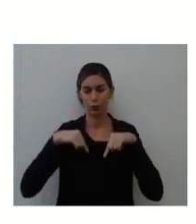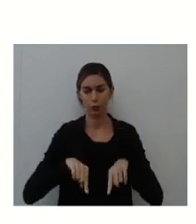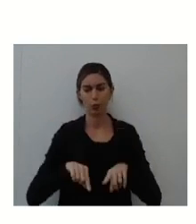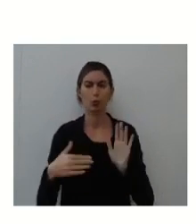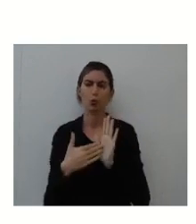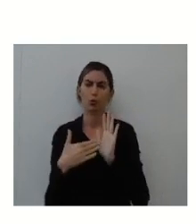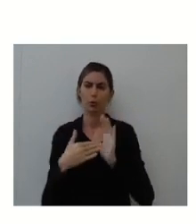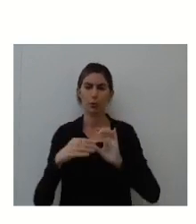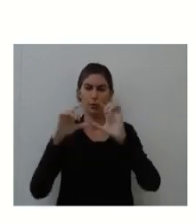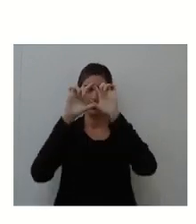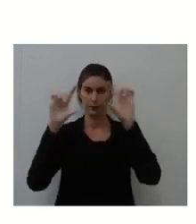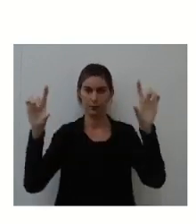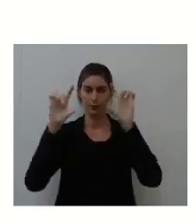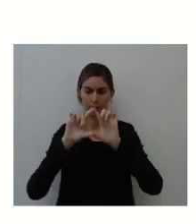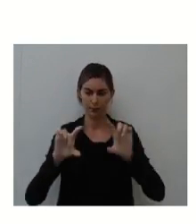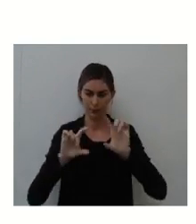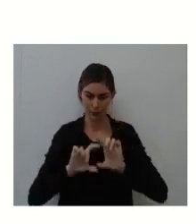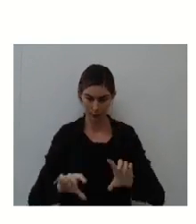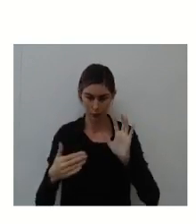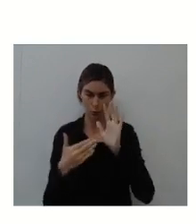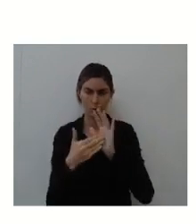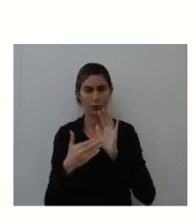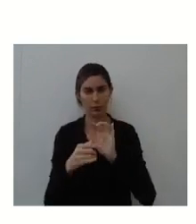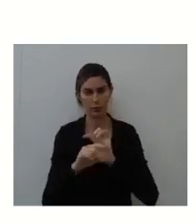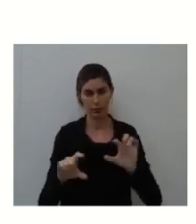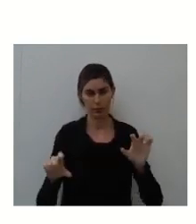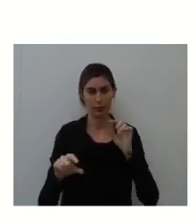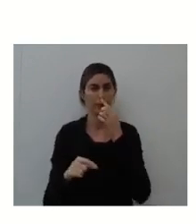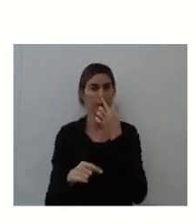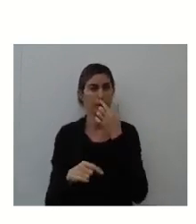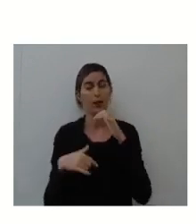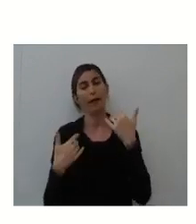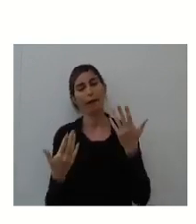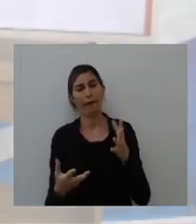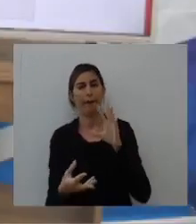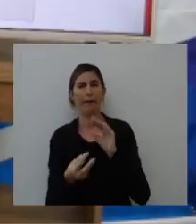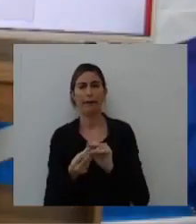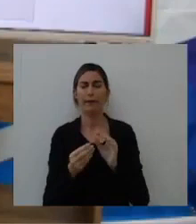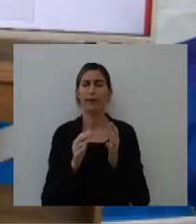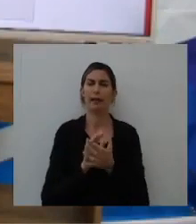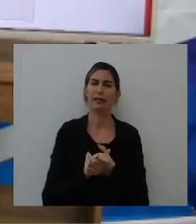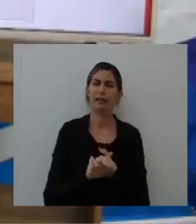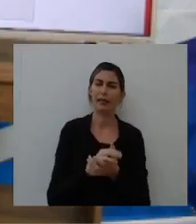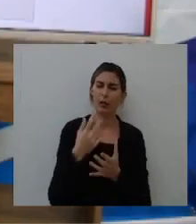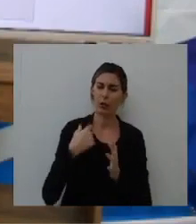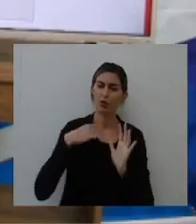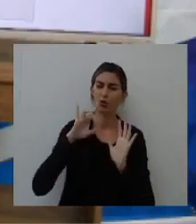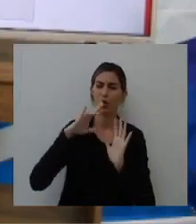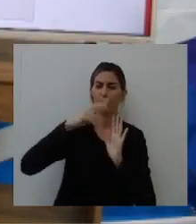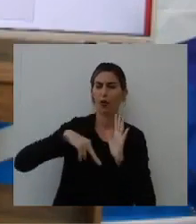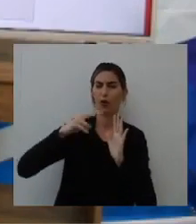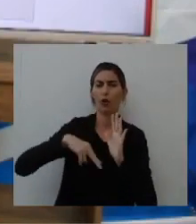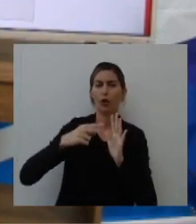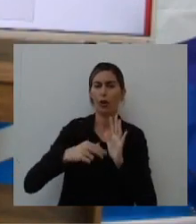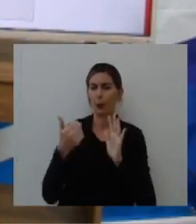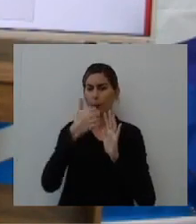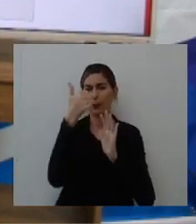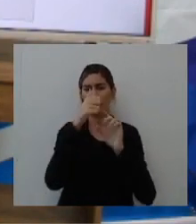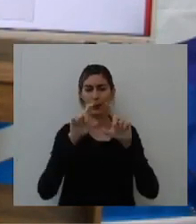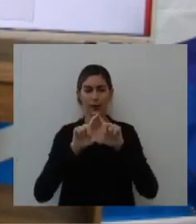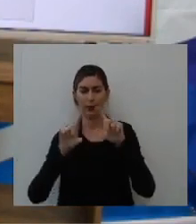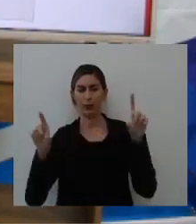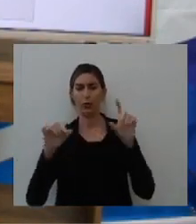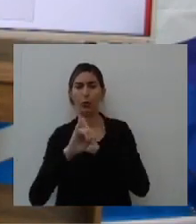último parágrafo. Aí você diz para mim o seguinte, Raíssa, então eu só vou ler até o primeiro parágrafo